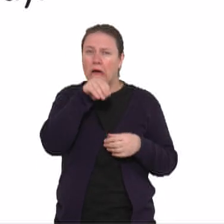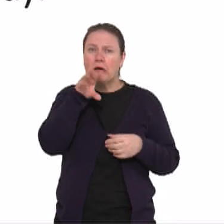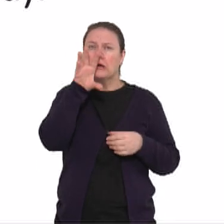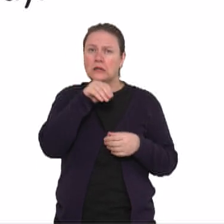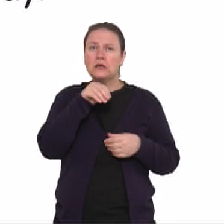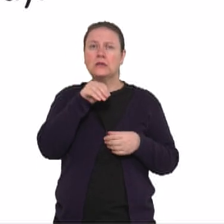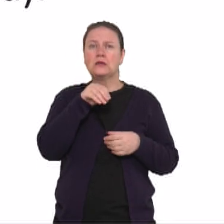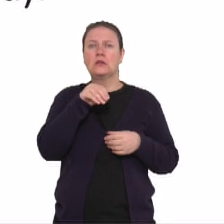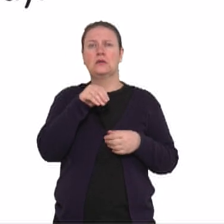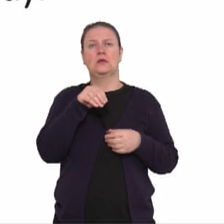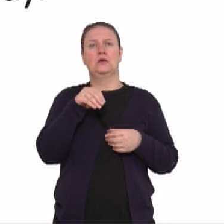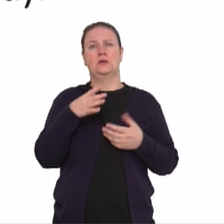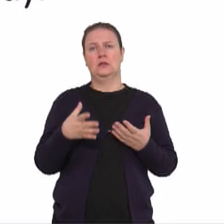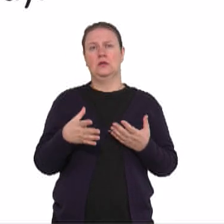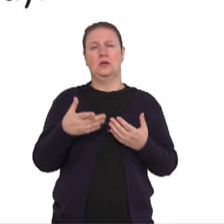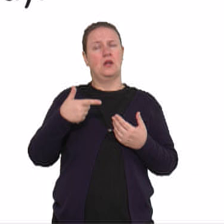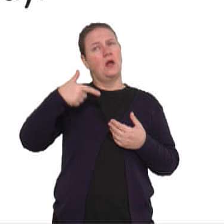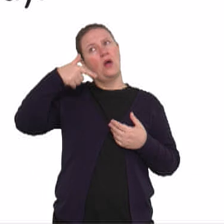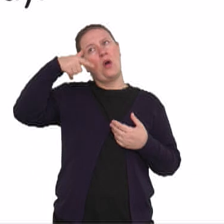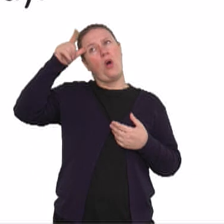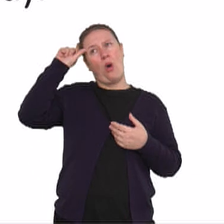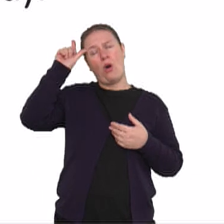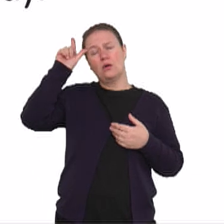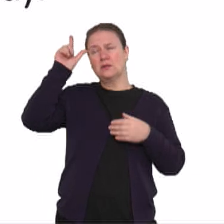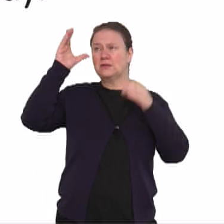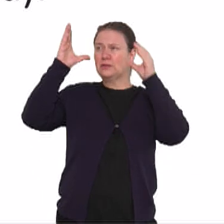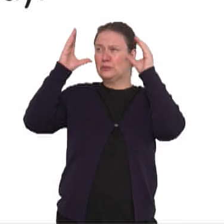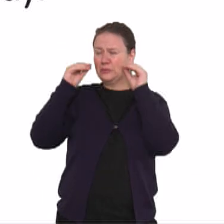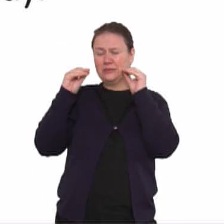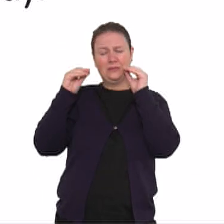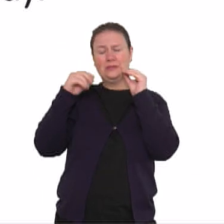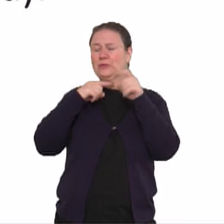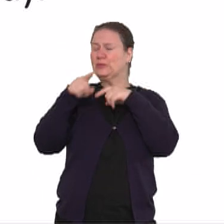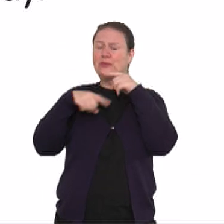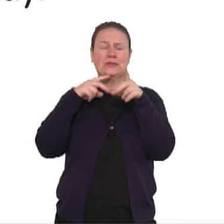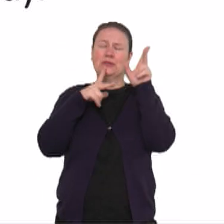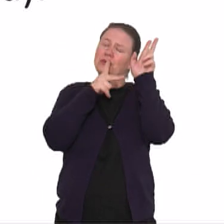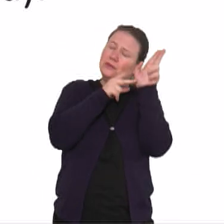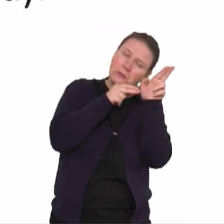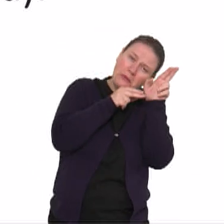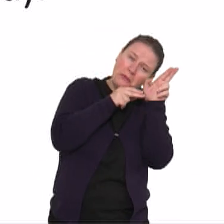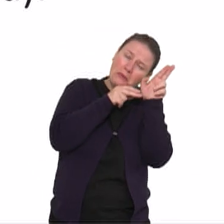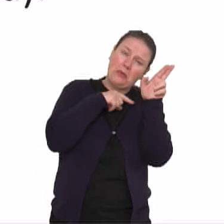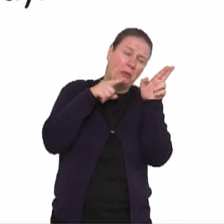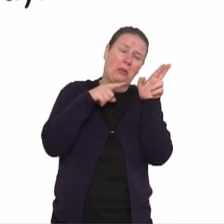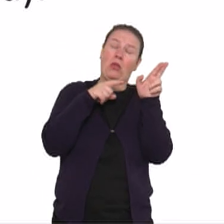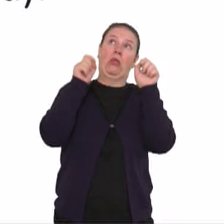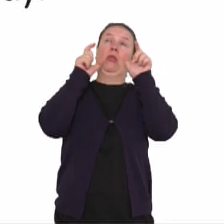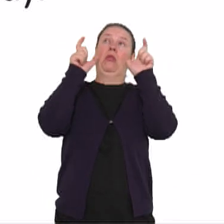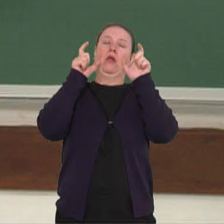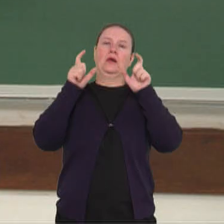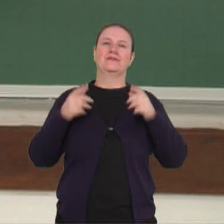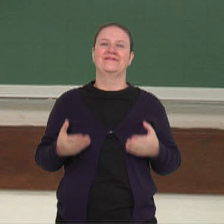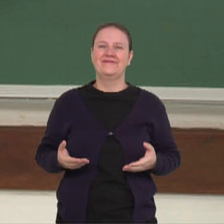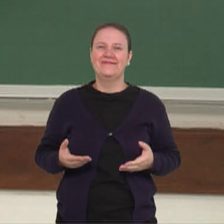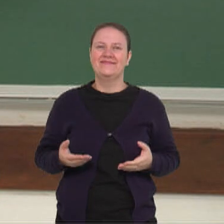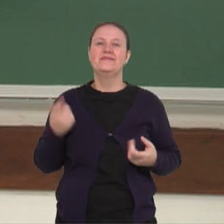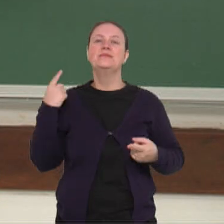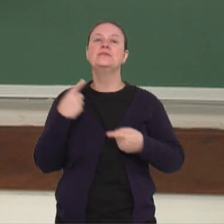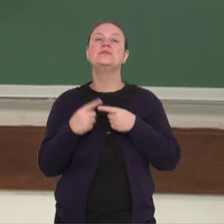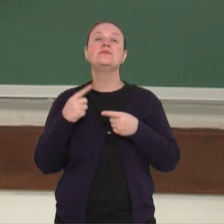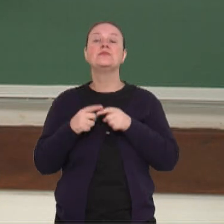ele estava latindo um monte noite passada, não consegui nem dormir. I couldn't sleep, tá? Então, o que aconteceu? Qual que é o